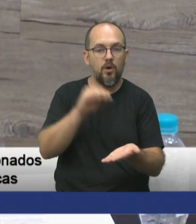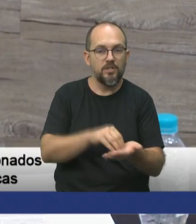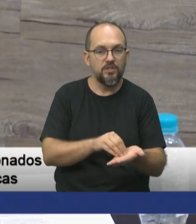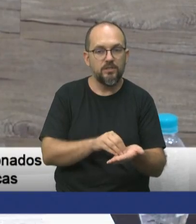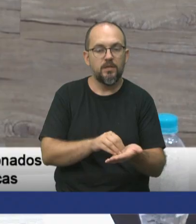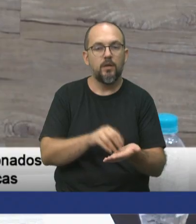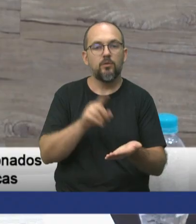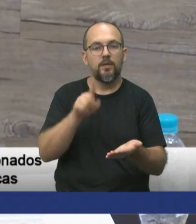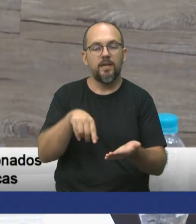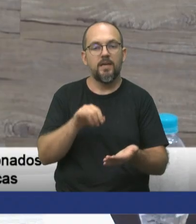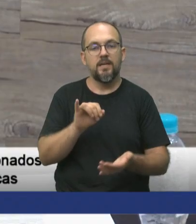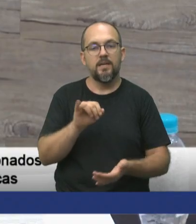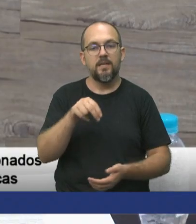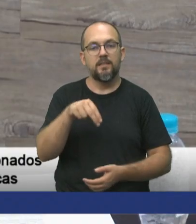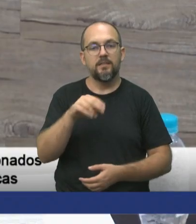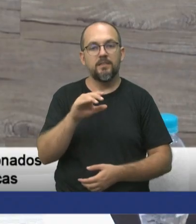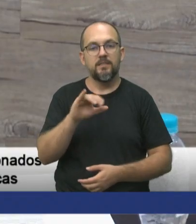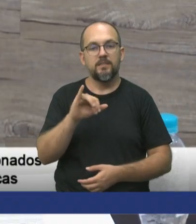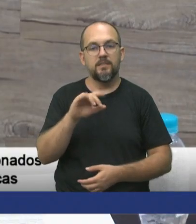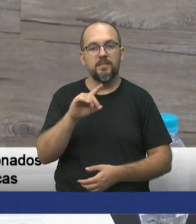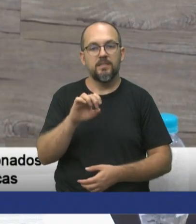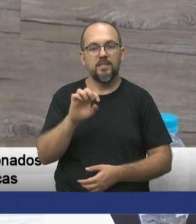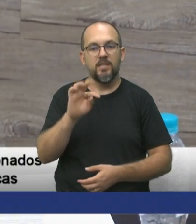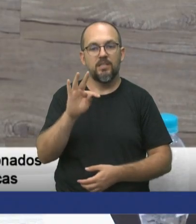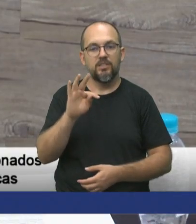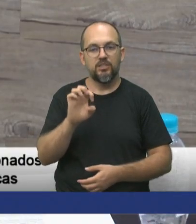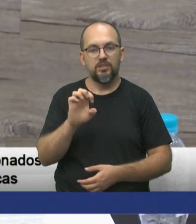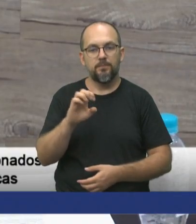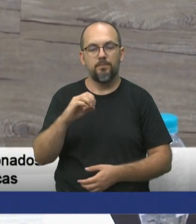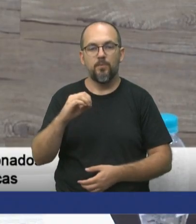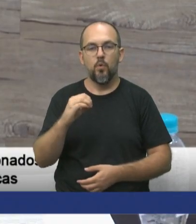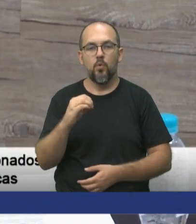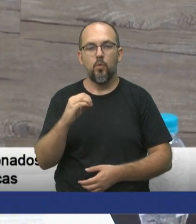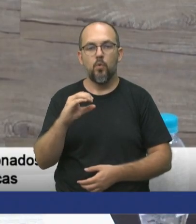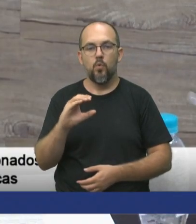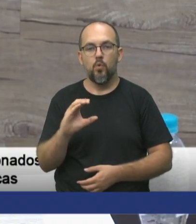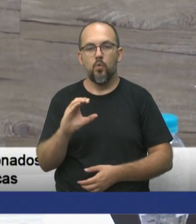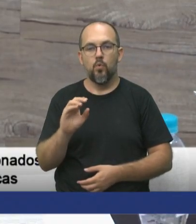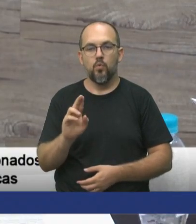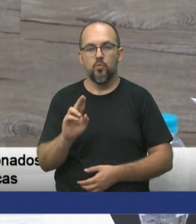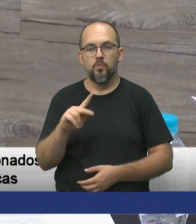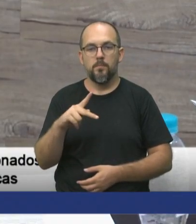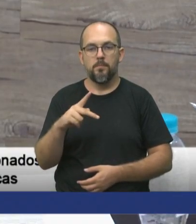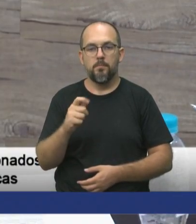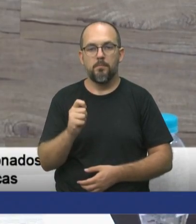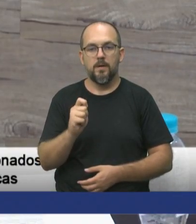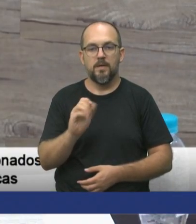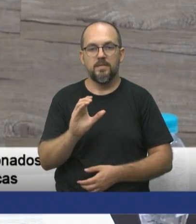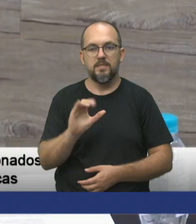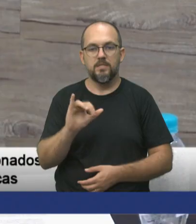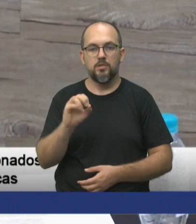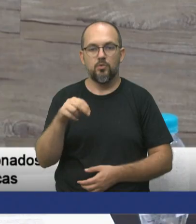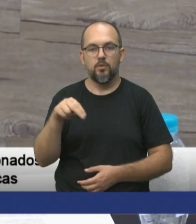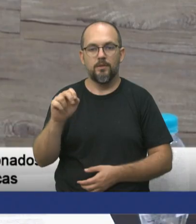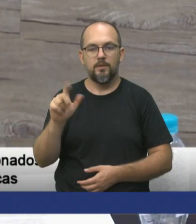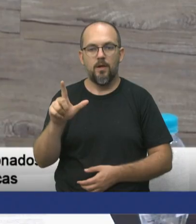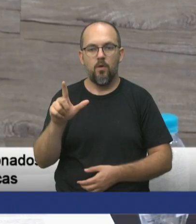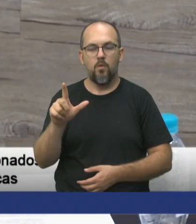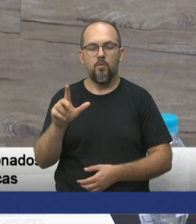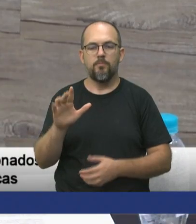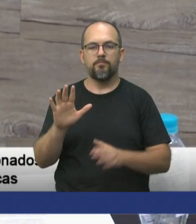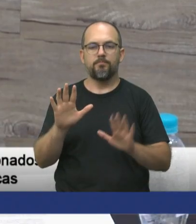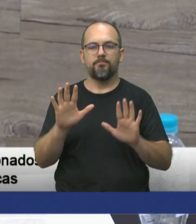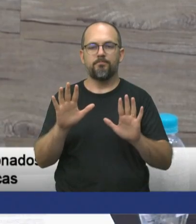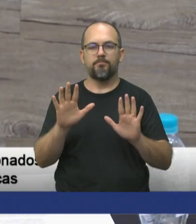um incidente ocupacional. E aí a gente começou a perceber que